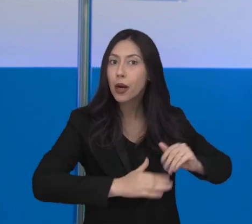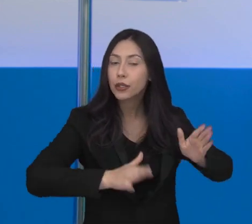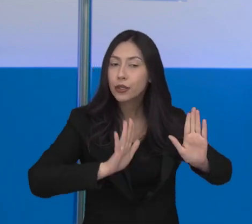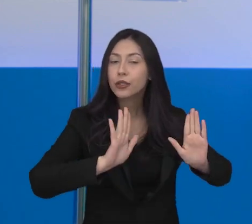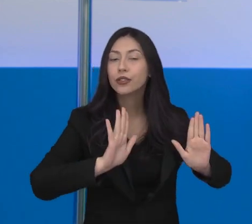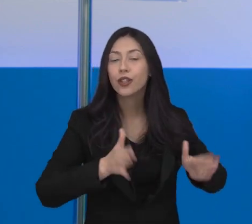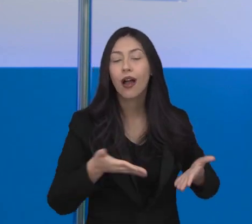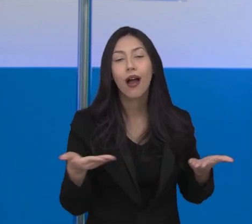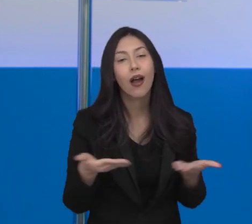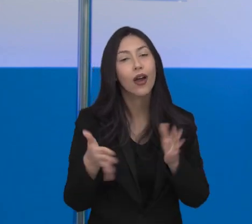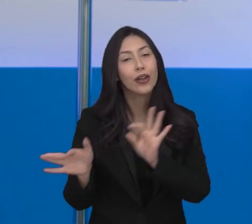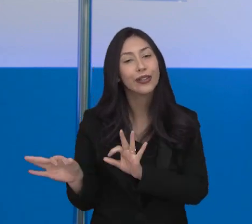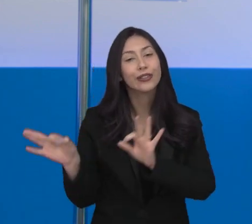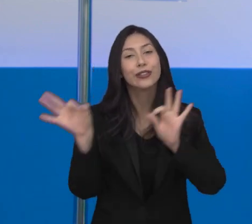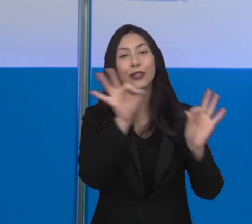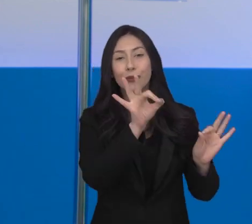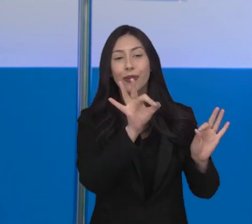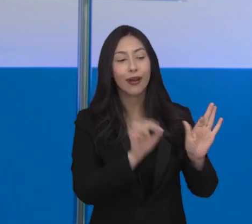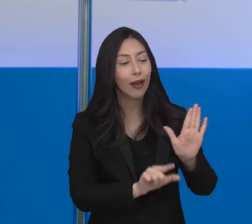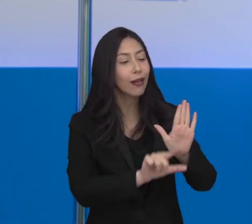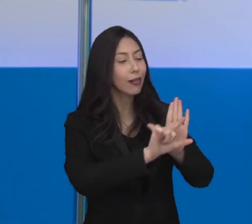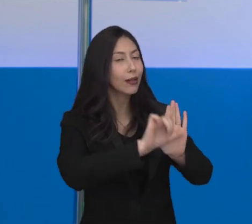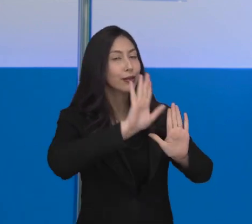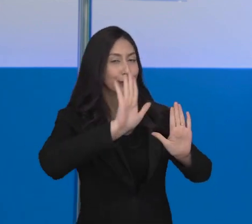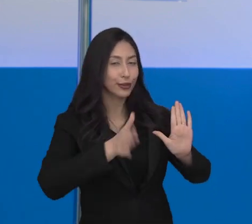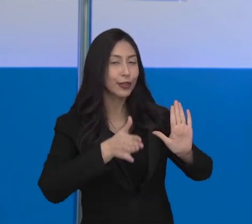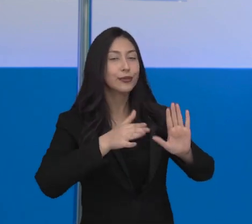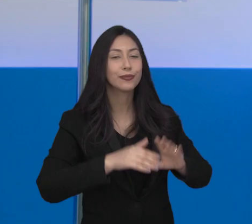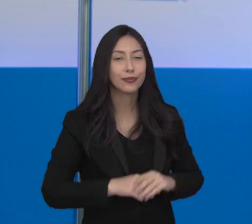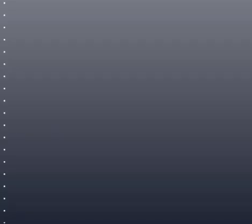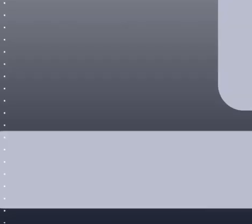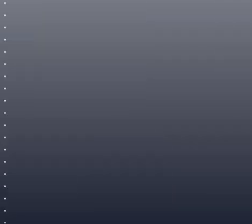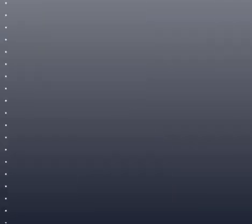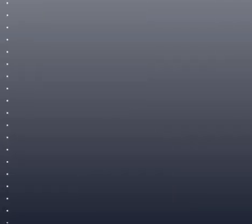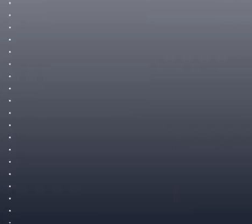vigor. Isso a gente confere no quadro Agora é Lei.